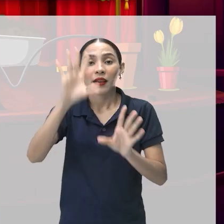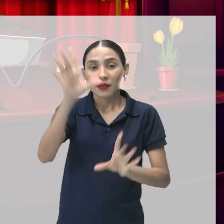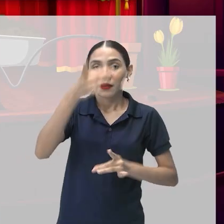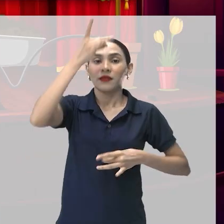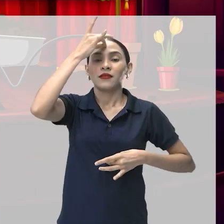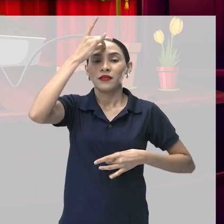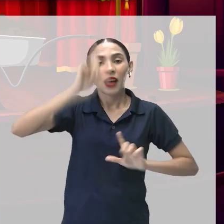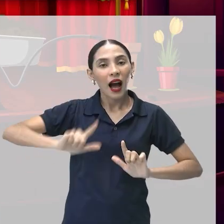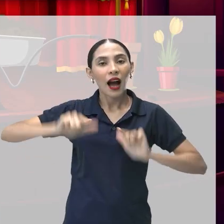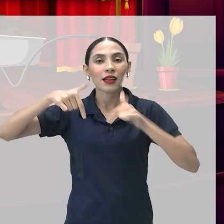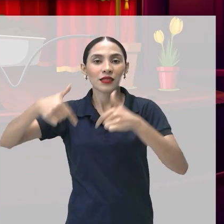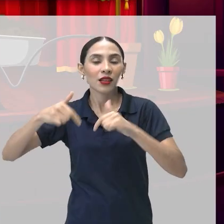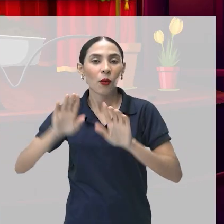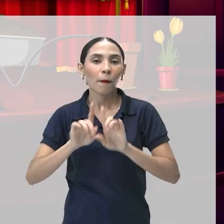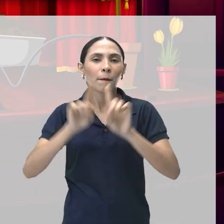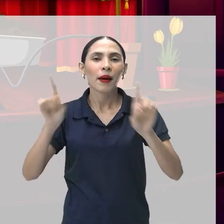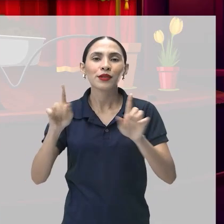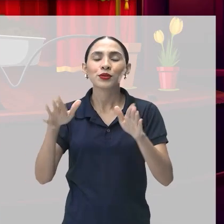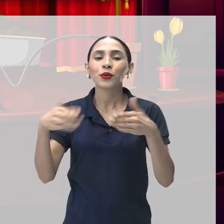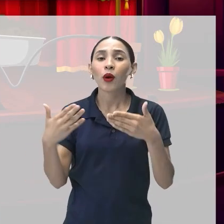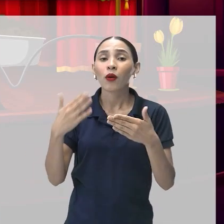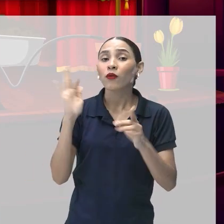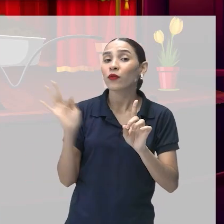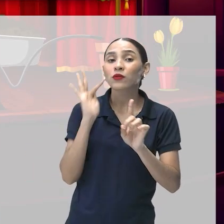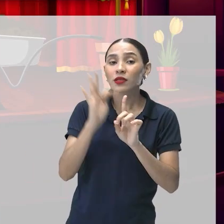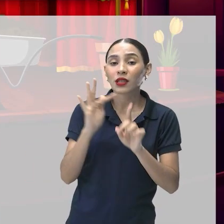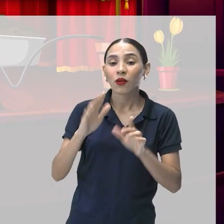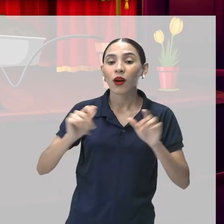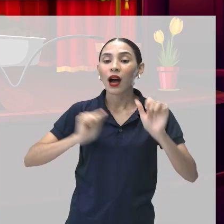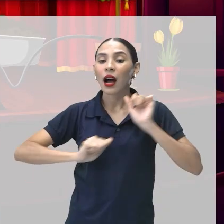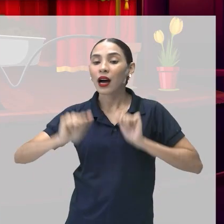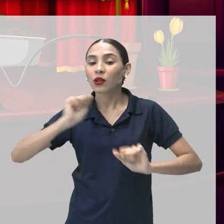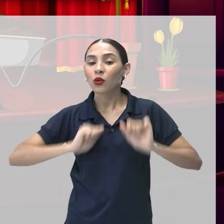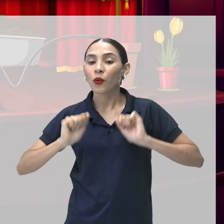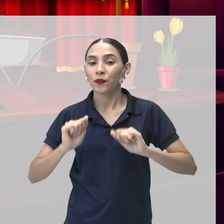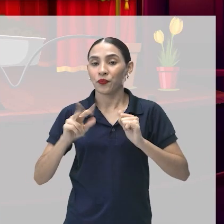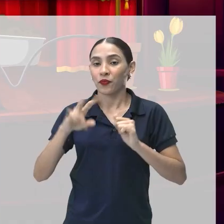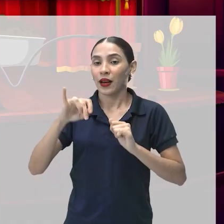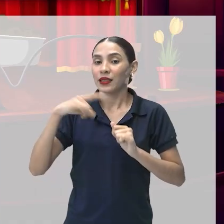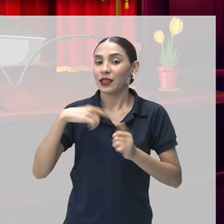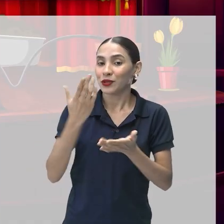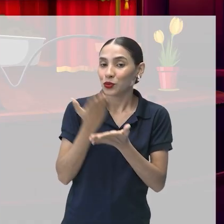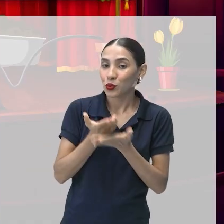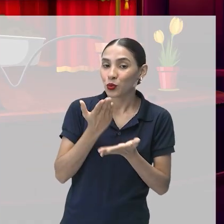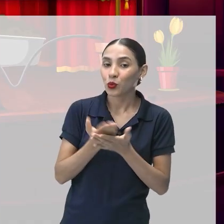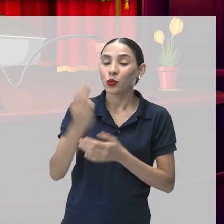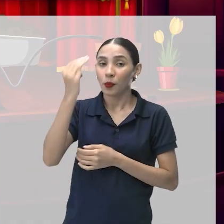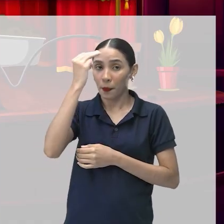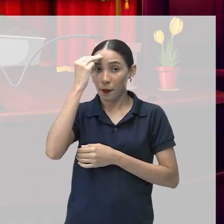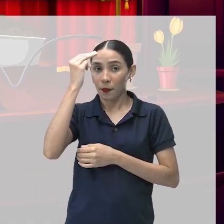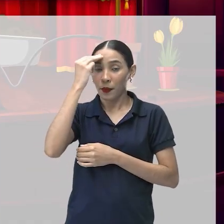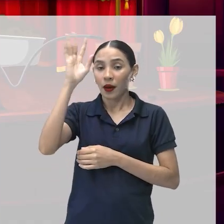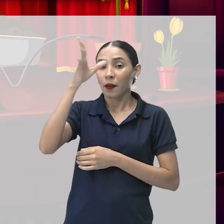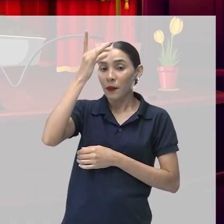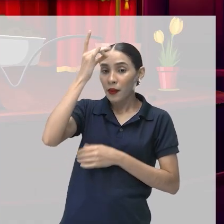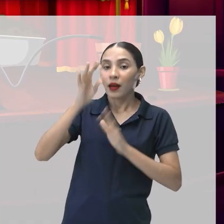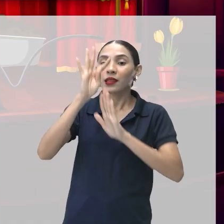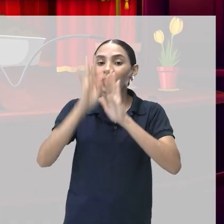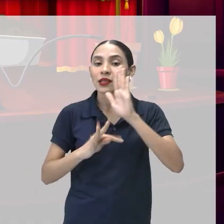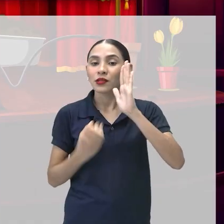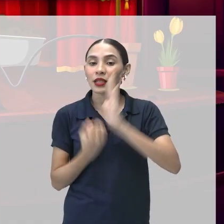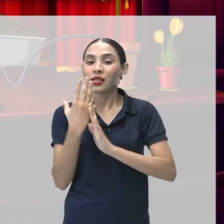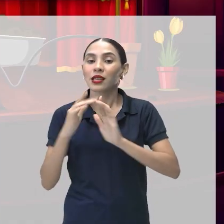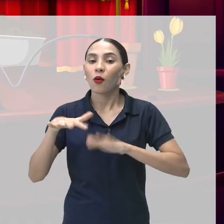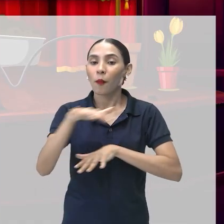vida. Então, qual é a função do ator? Seu trabalho envolve estudo de memorização de texto, criação